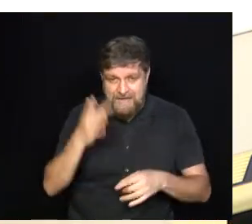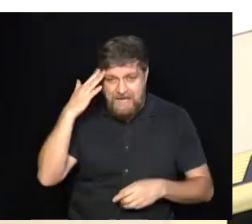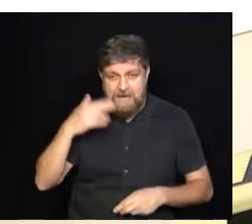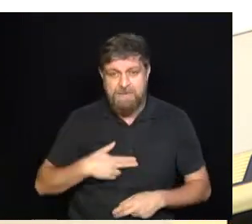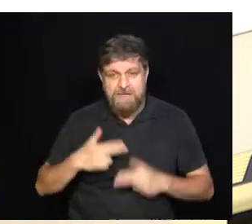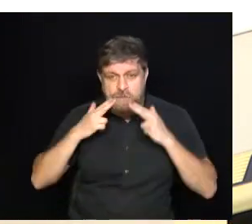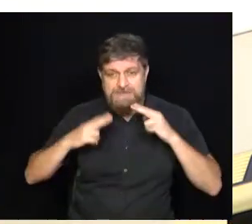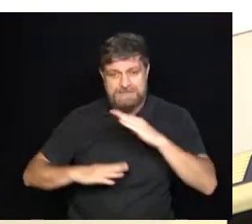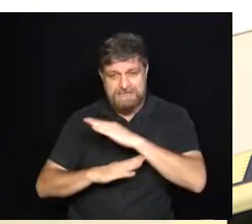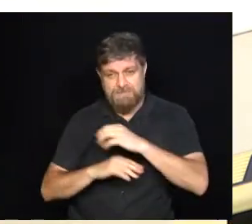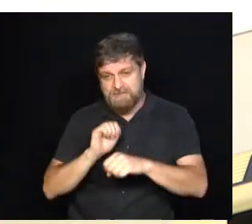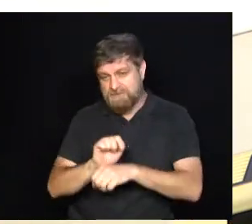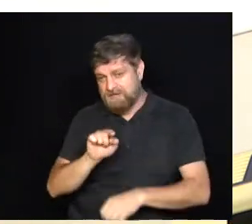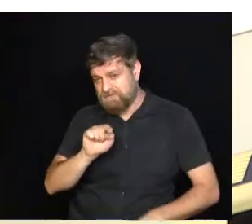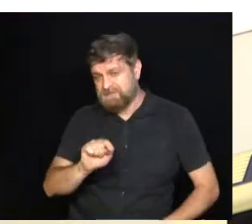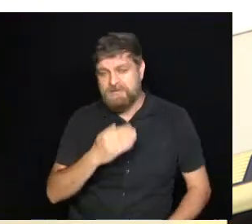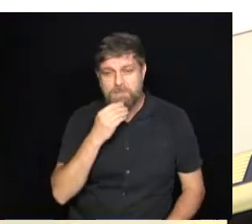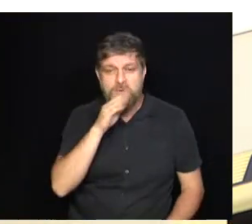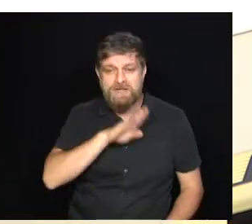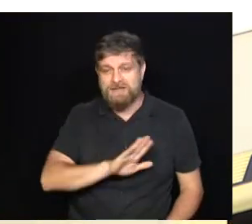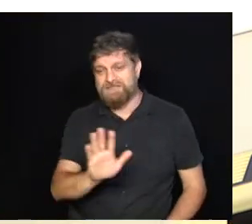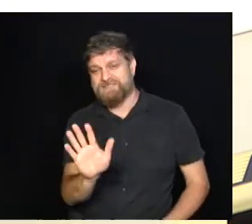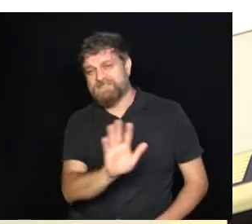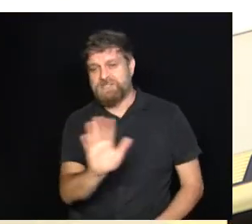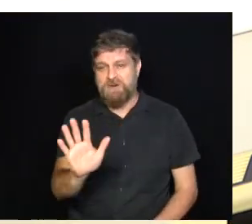Notícia, a gente espera você. Uma boa tarde, tchau.